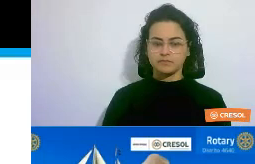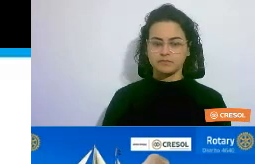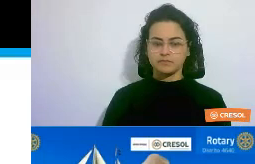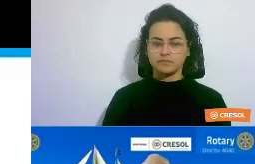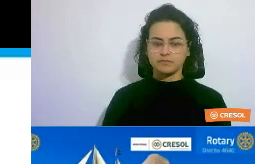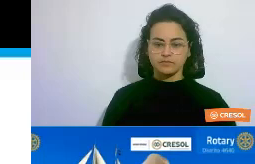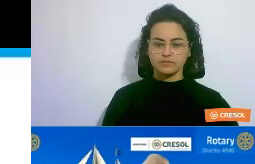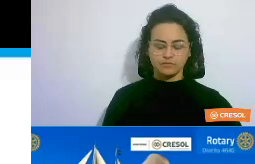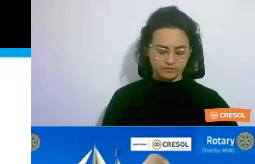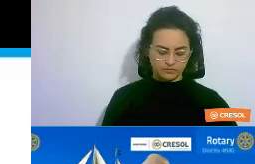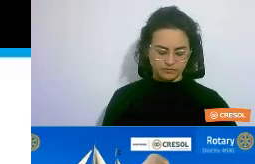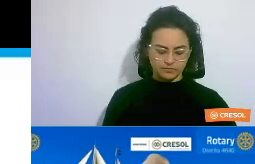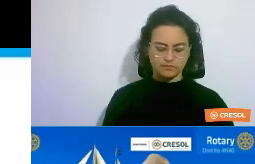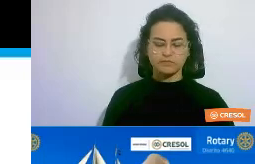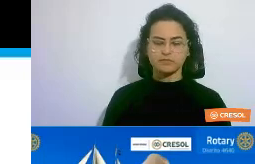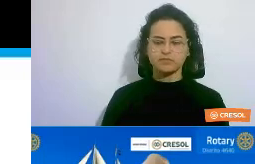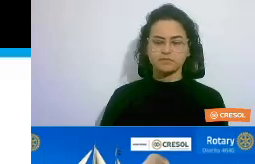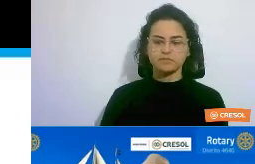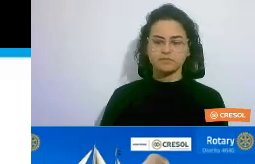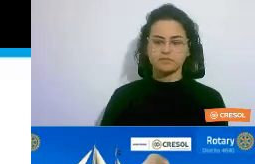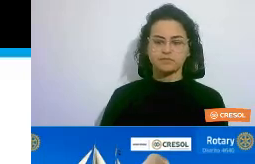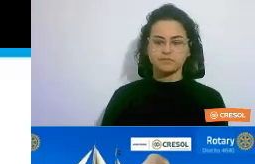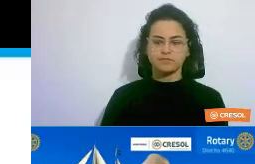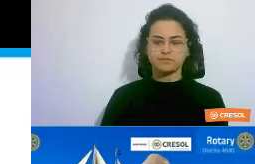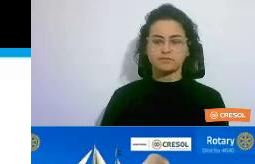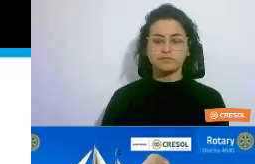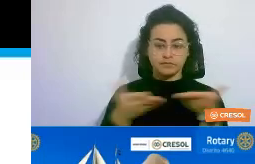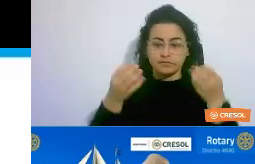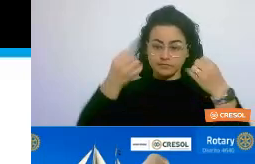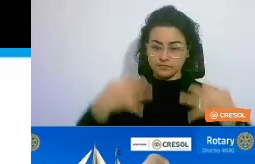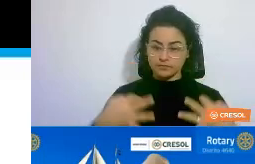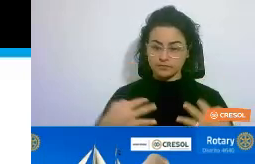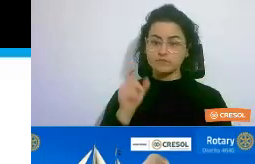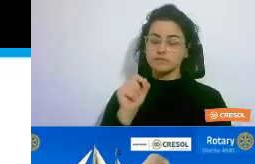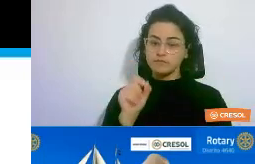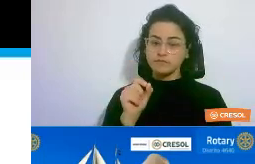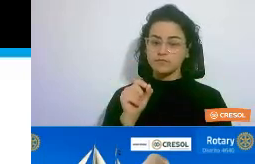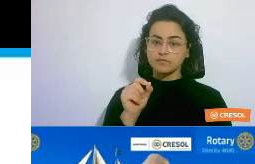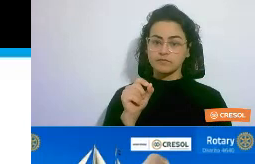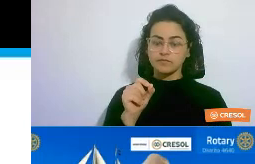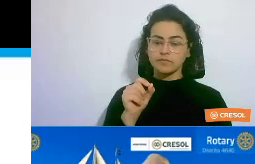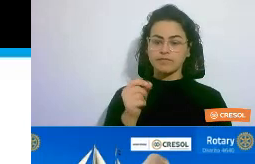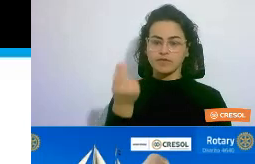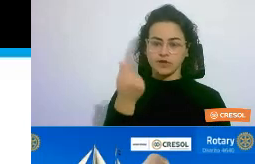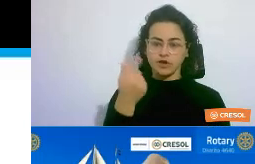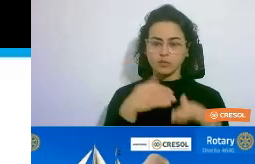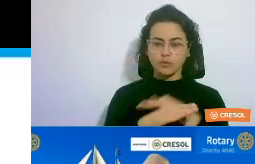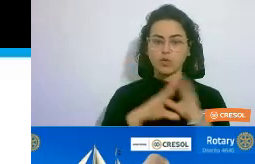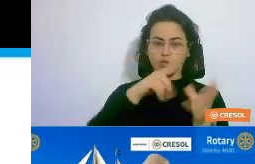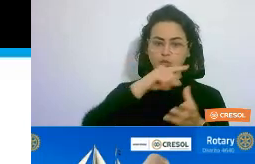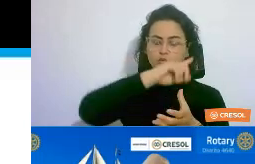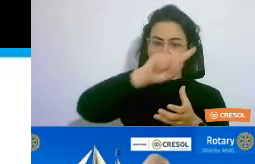Agora nós vamos falar um pouquinho sobre os subsídios globais. Os subsídios globais, eles